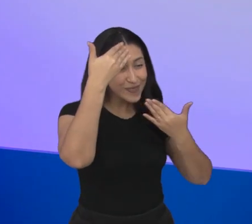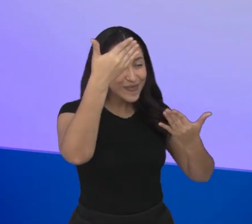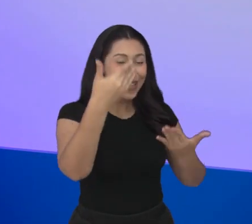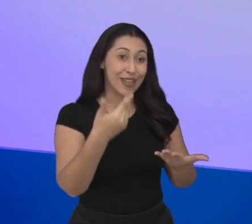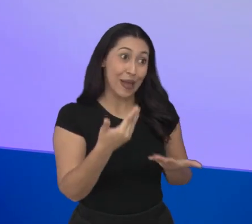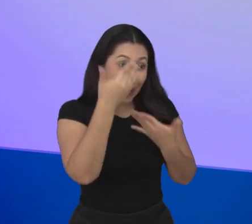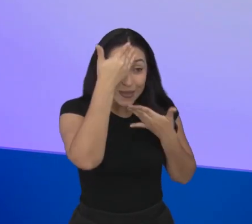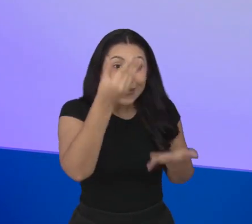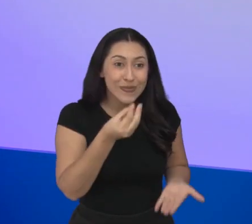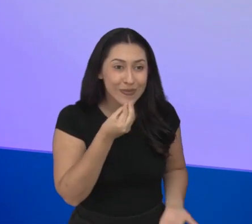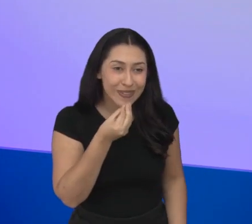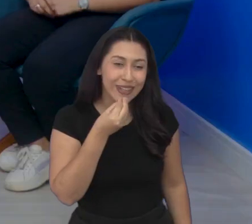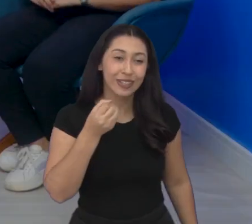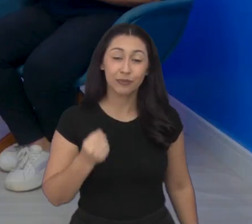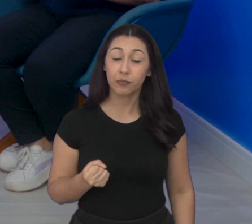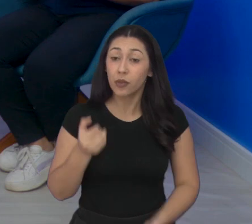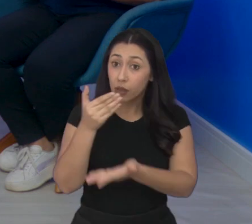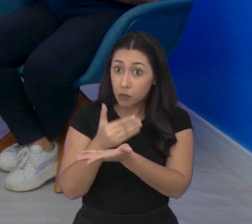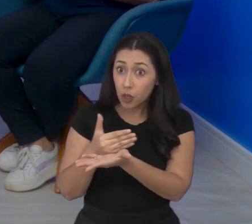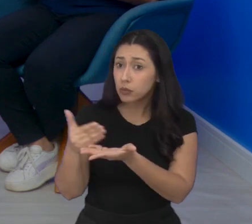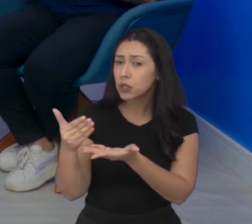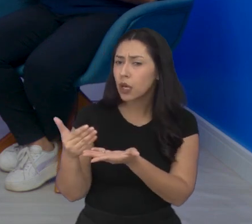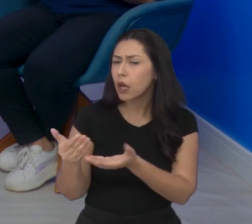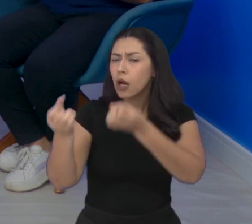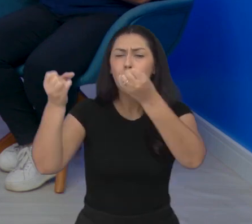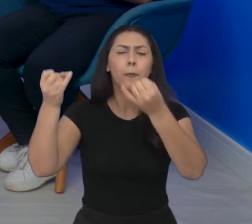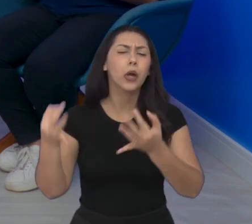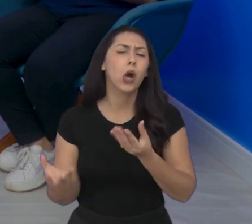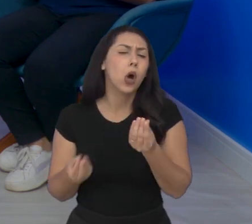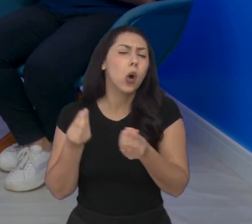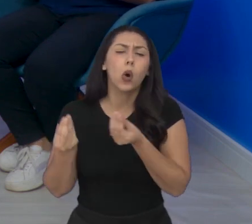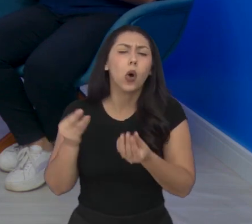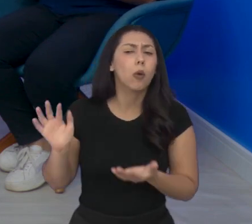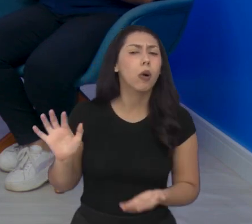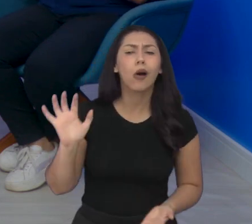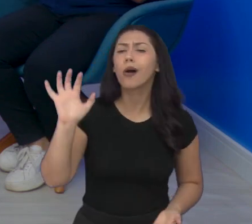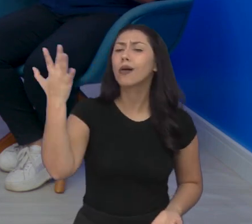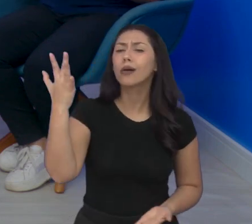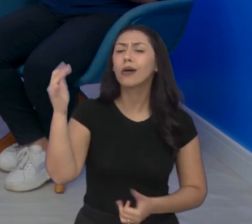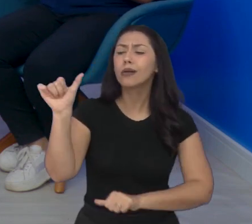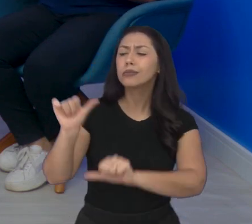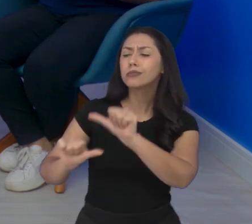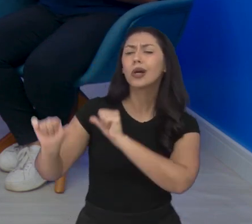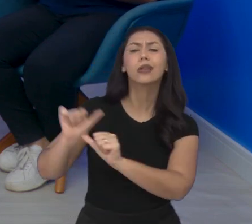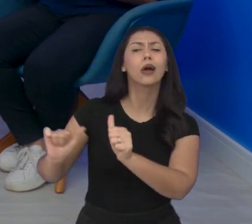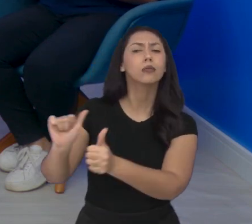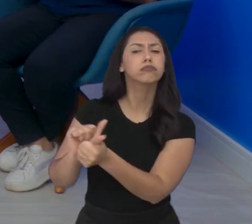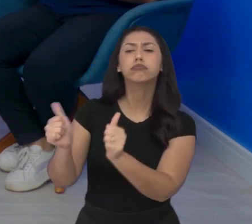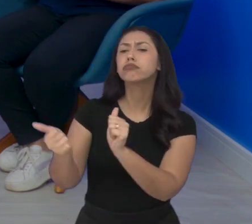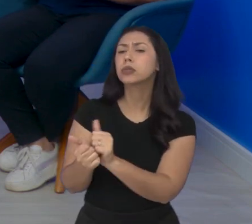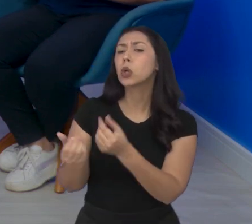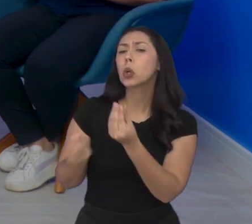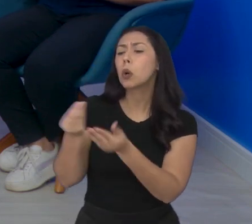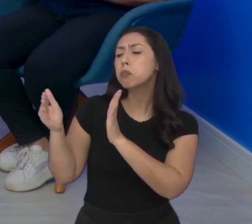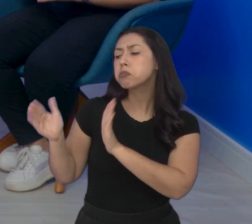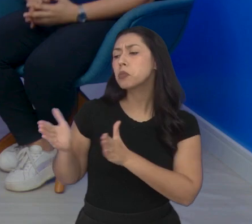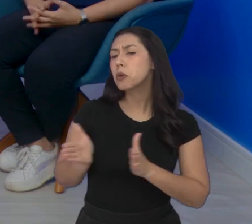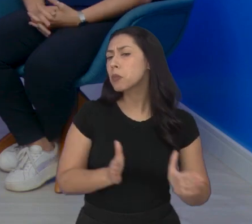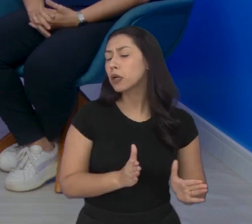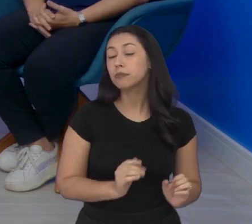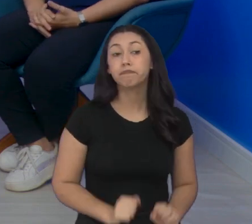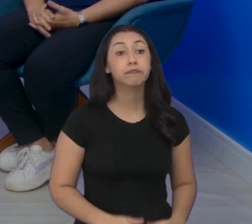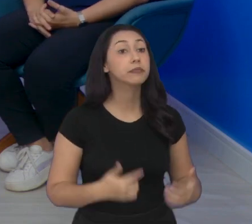obrigado, agradeço a oportunidade. Para a gente começar, Rafael, como é que funciona isso de atualizar, mudar o Código Civil? Qual é esse